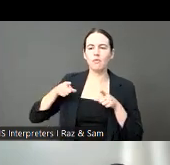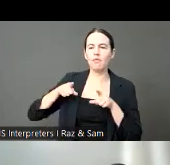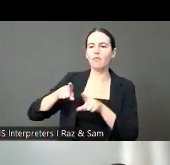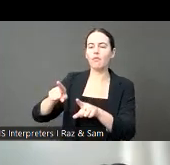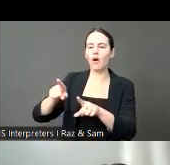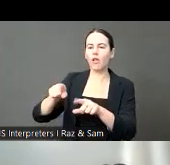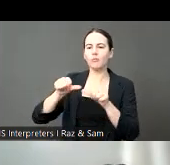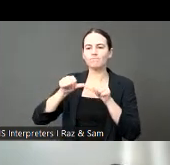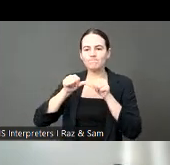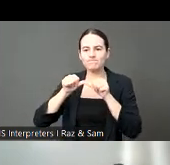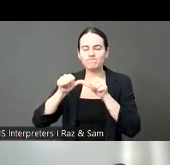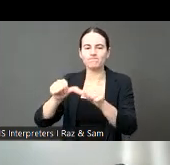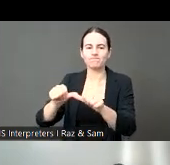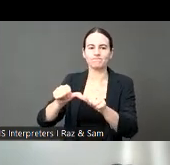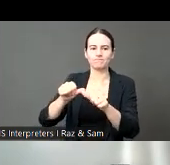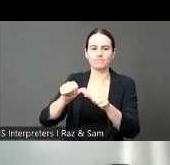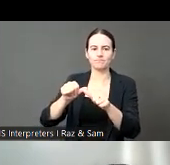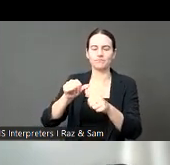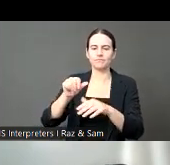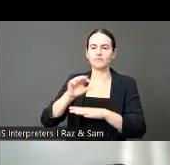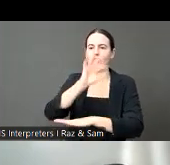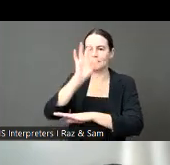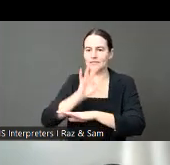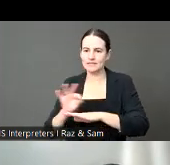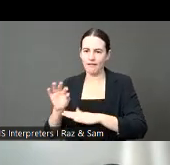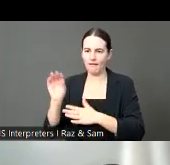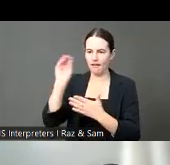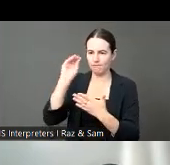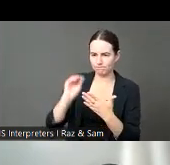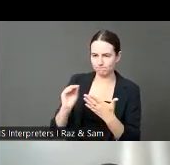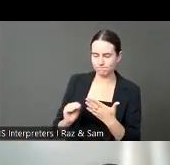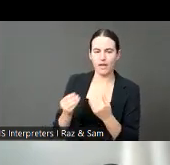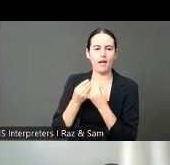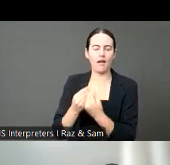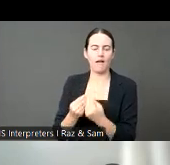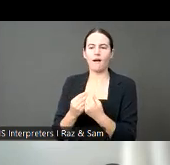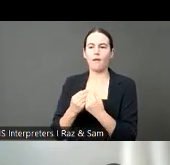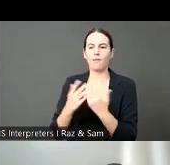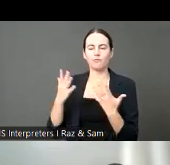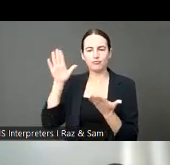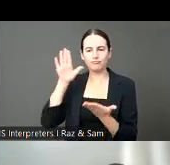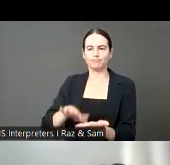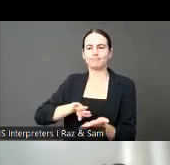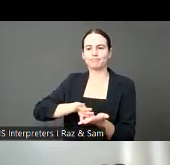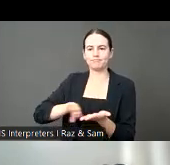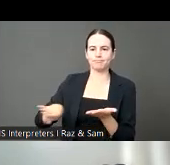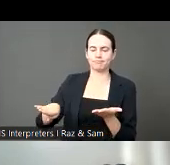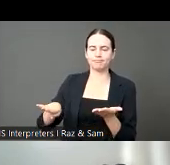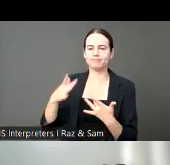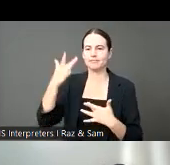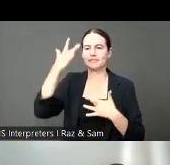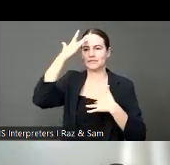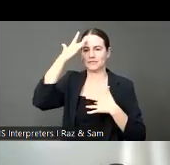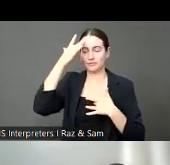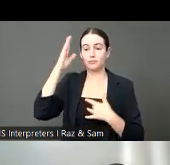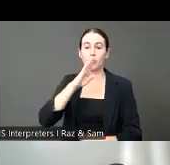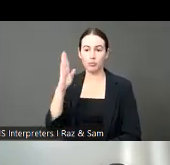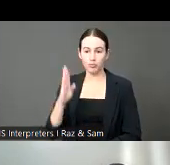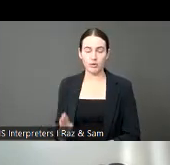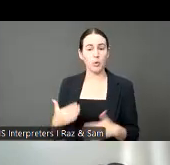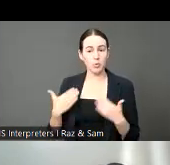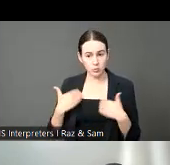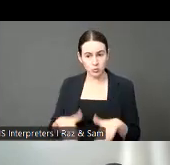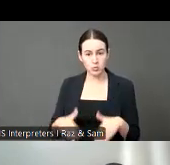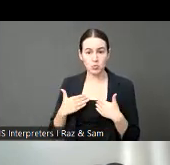que o Brasil, especialmente a meta 3.3, em que o Brasil tem avançado de forma importante, mas ainda